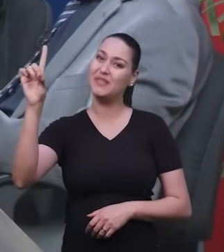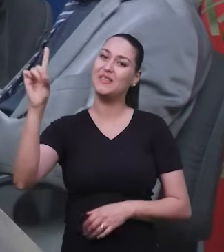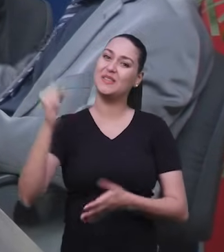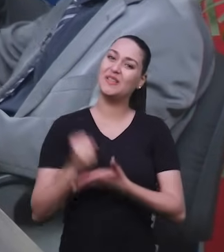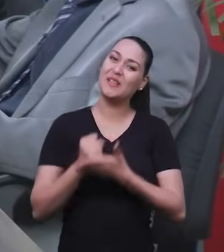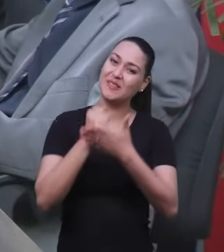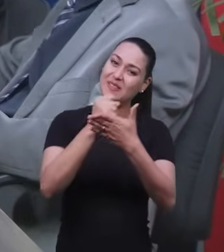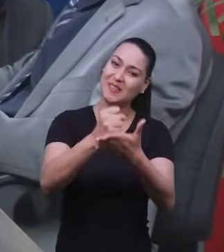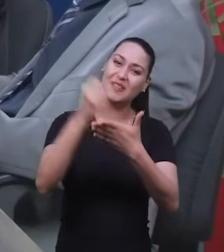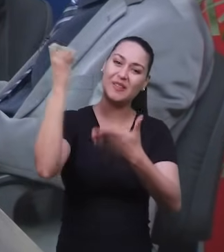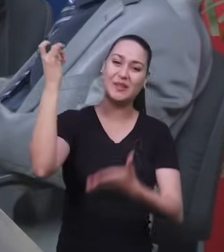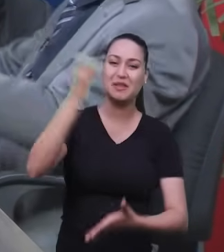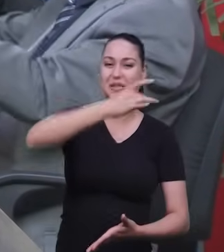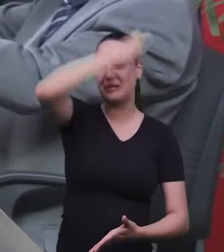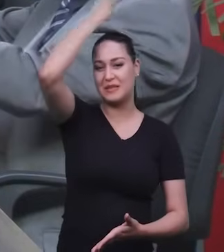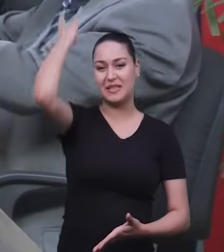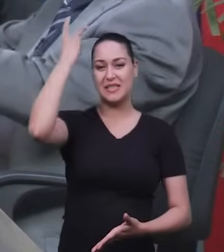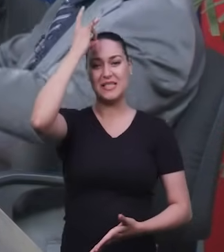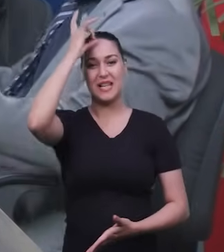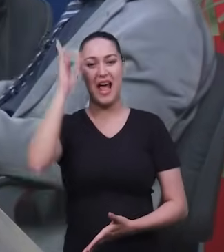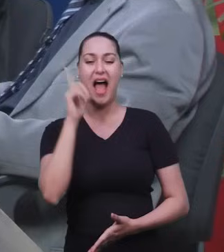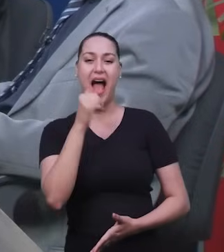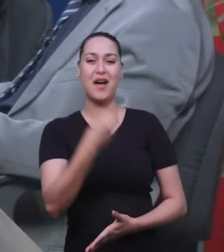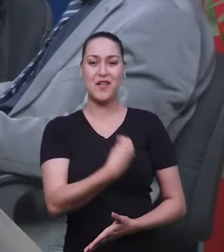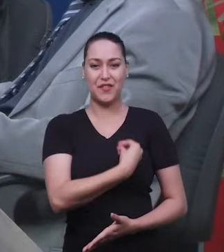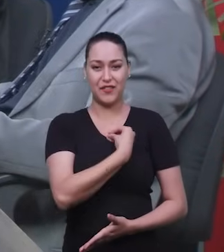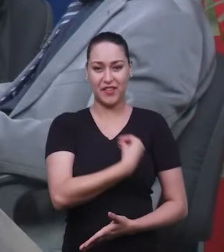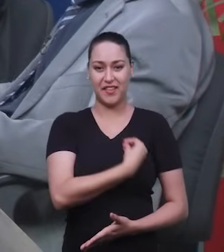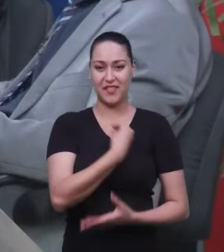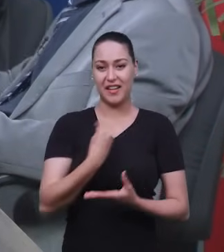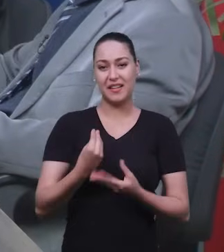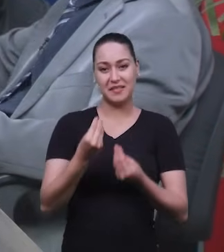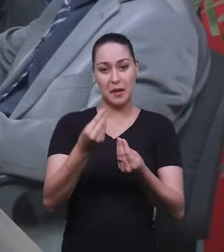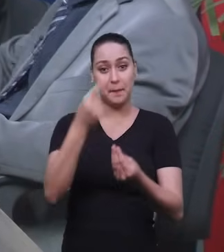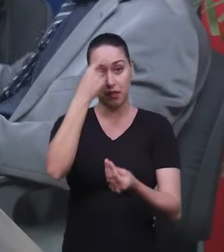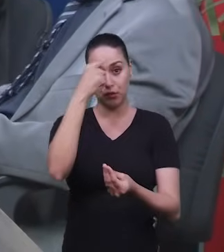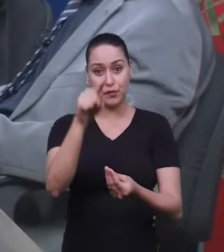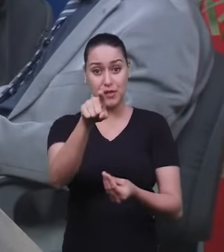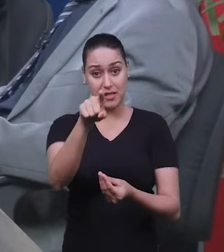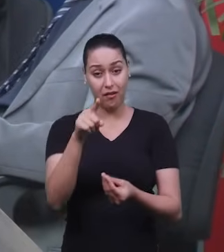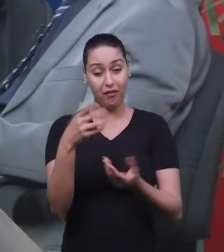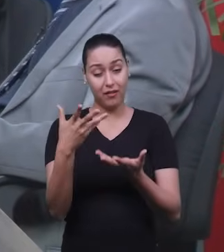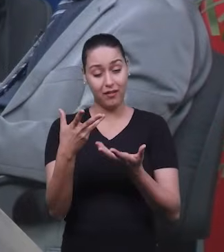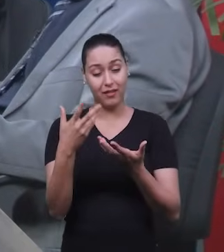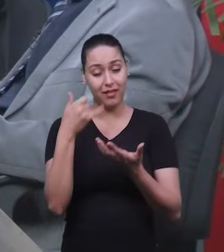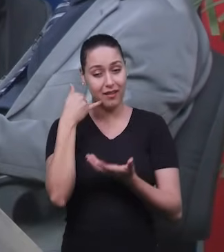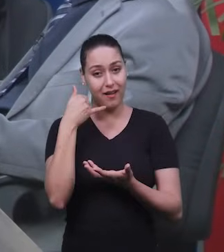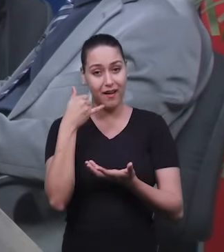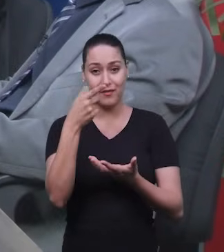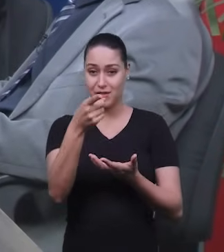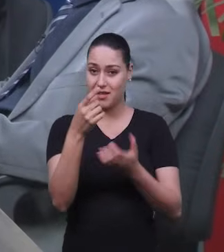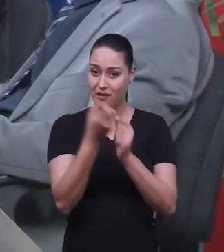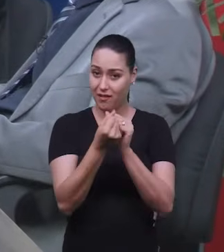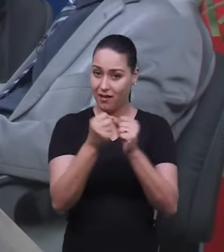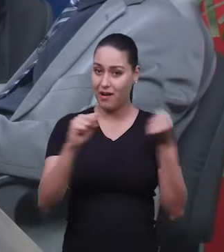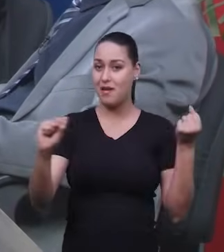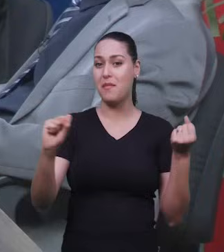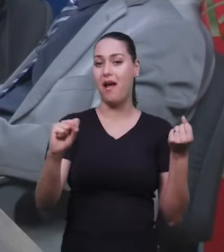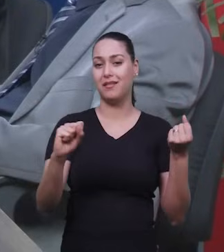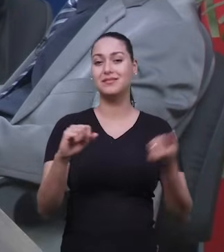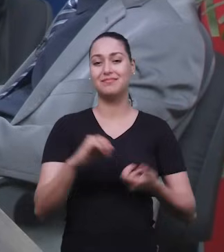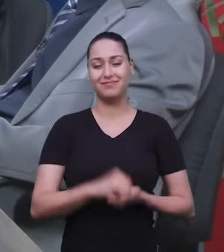Espírito Santo, é o que tem a água da vida, esse é que mandou você ligar para cá. E você está liberto. Então é um trabalho,